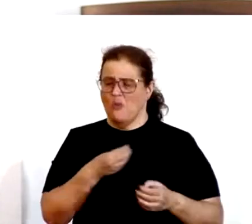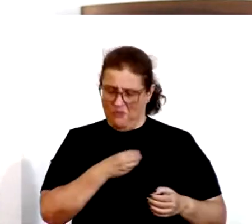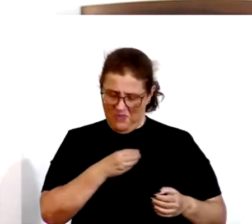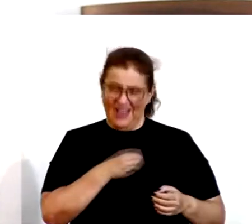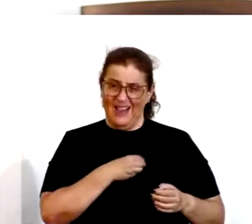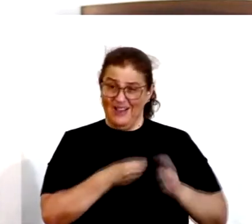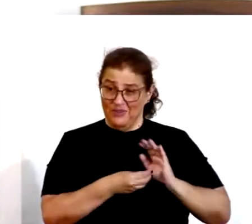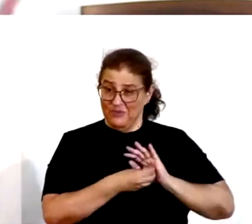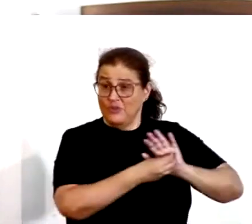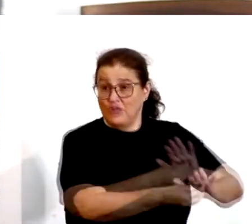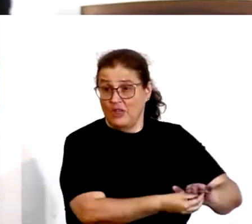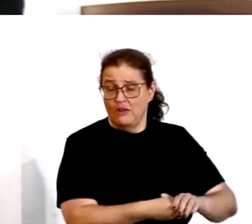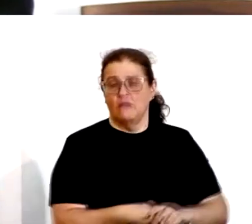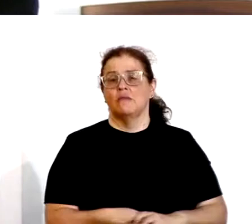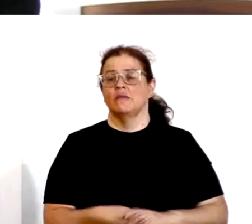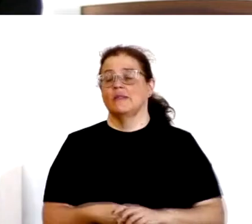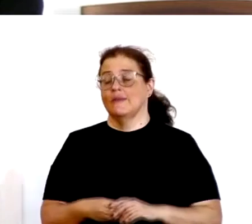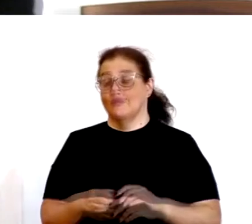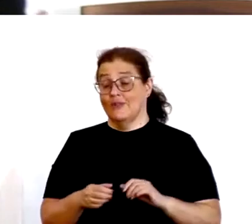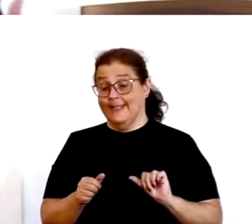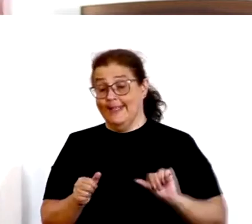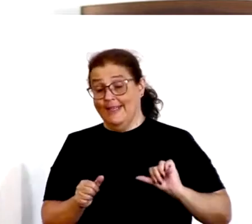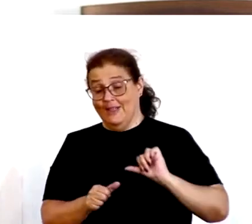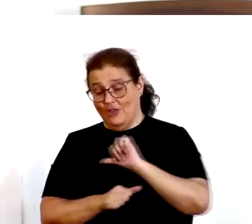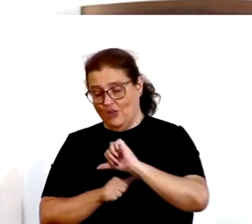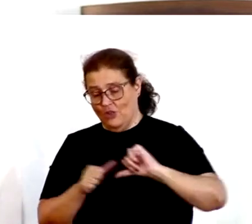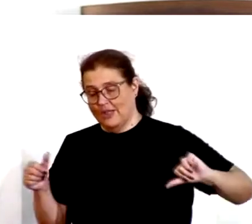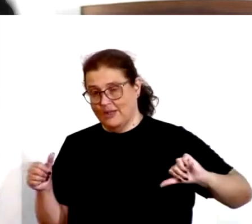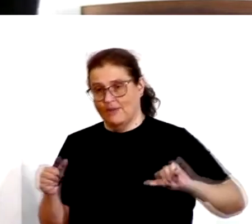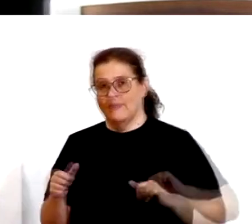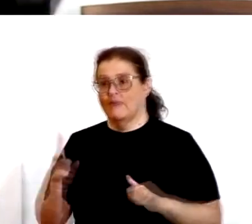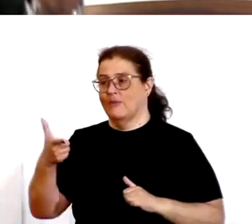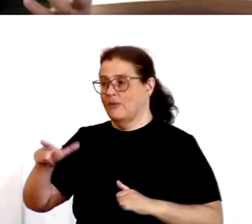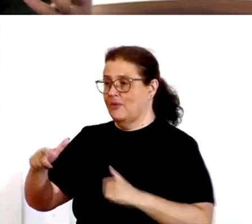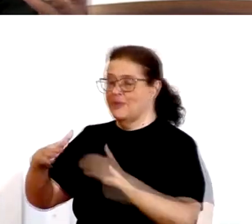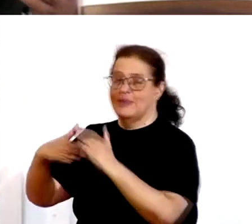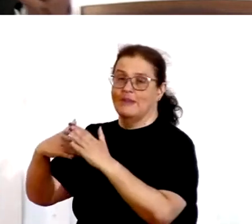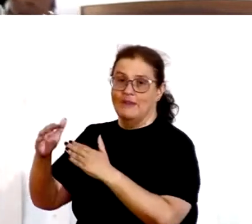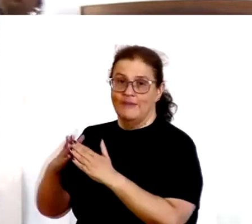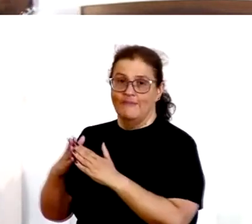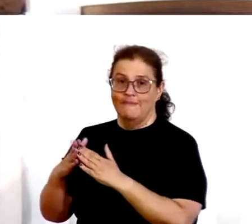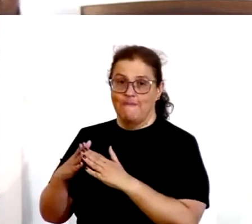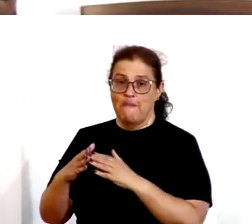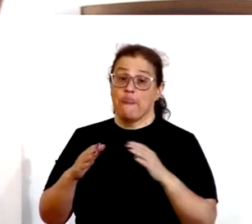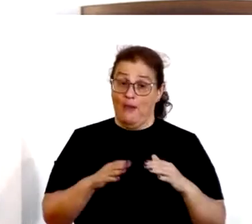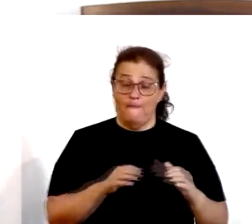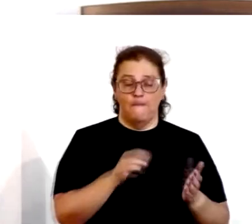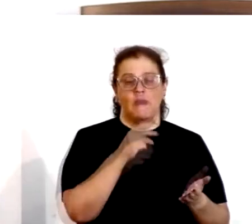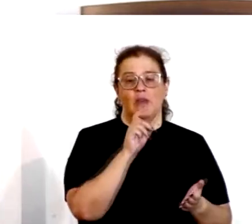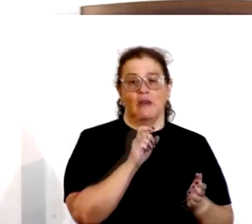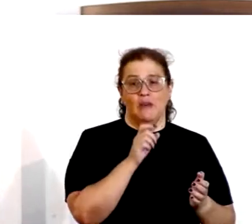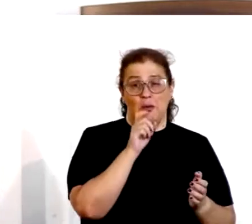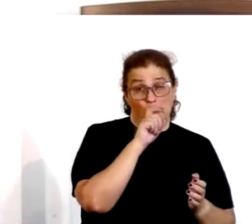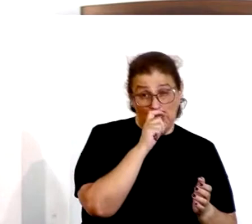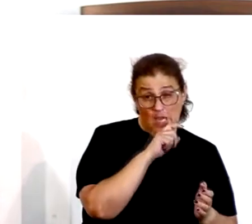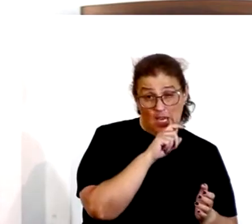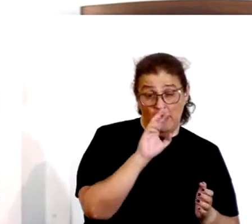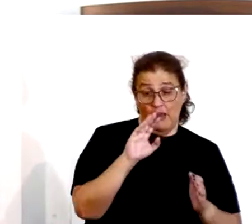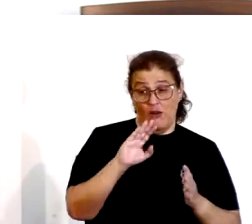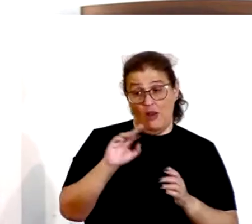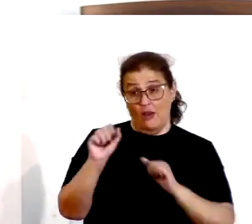do Espírito. E ele vai dizer então a partir do versículo 25. Por isso, deixando a mentira, substitui falando a verdade.